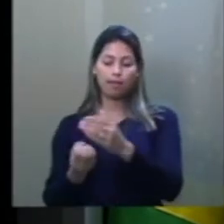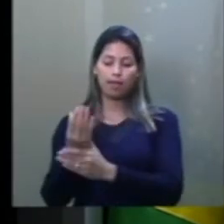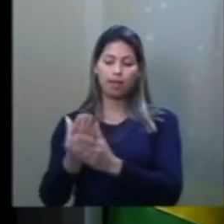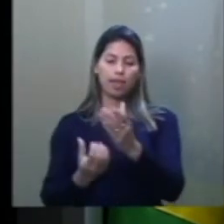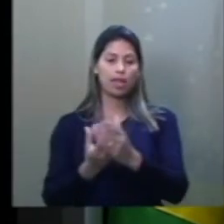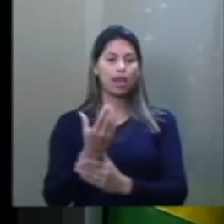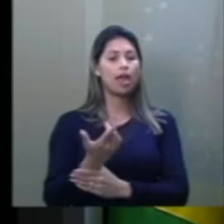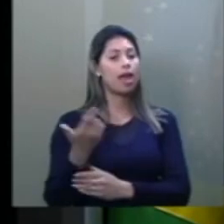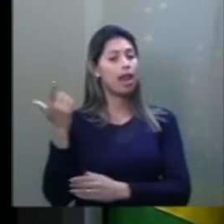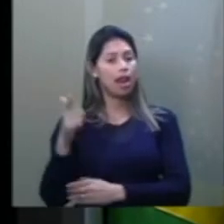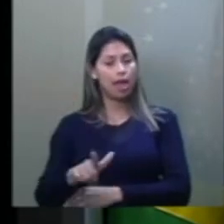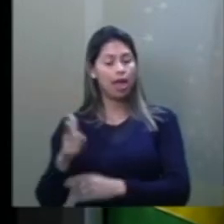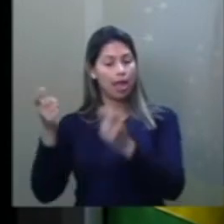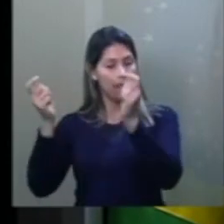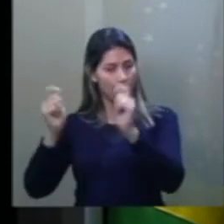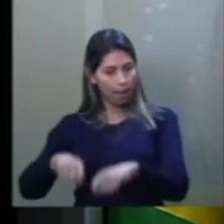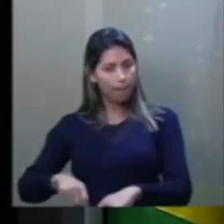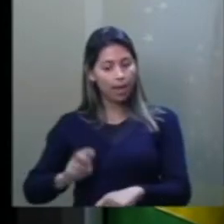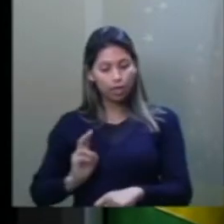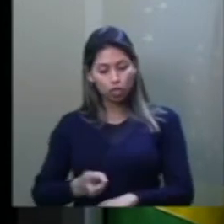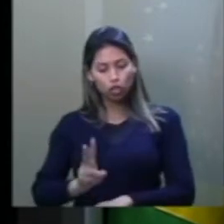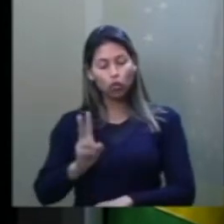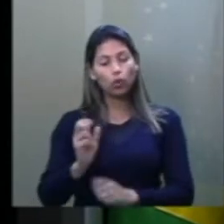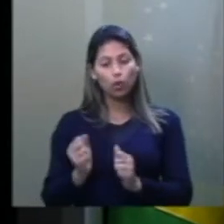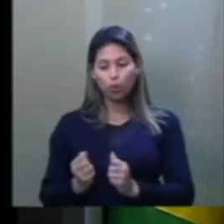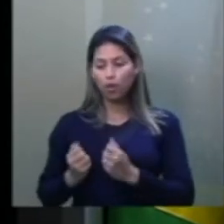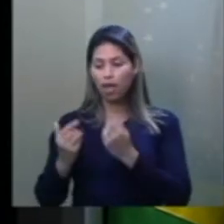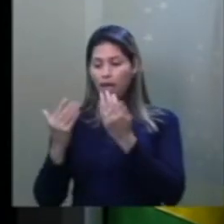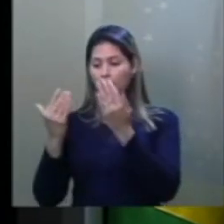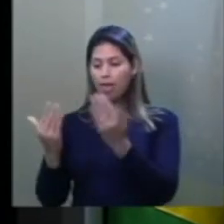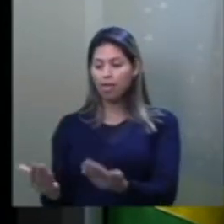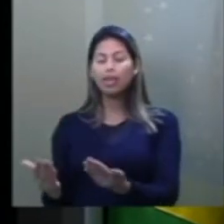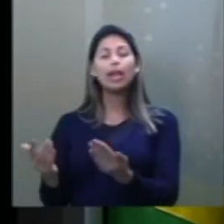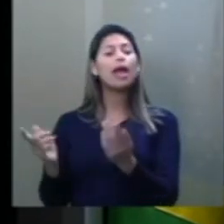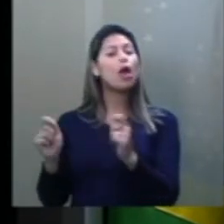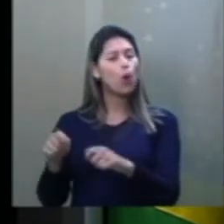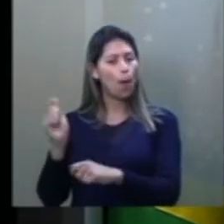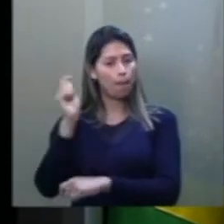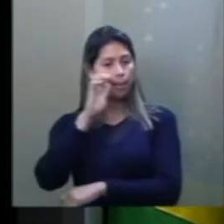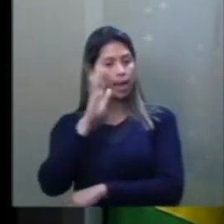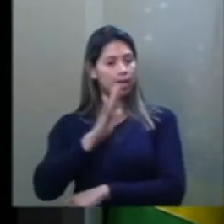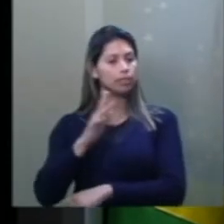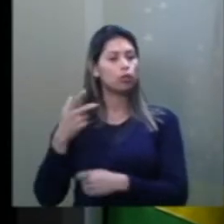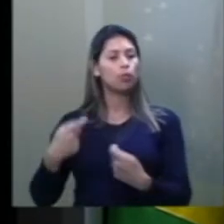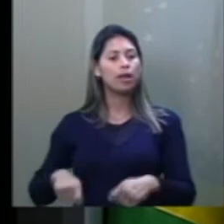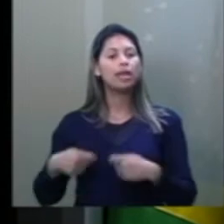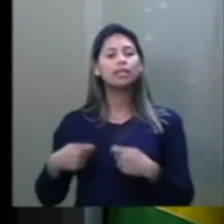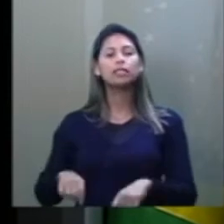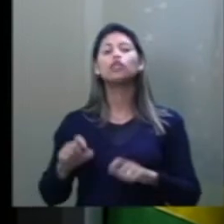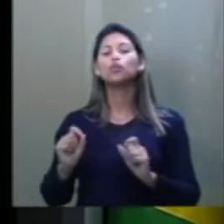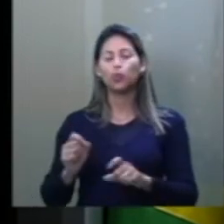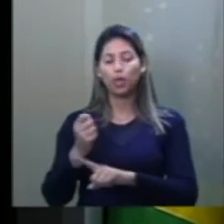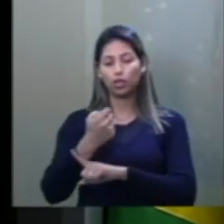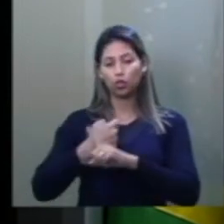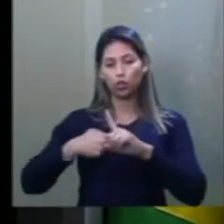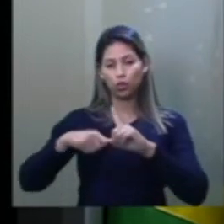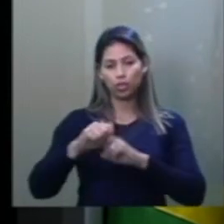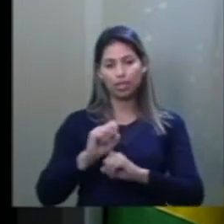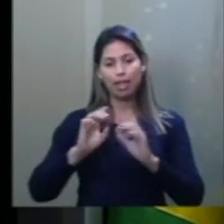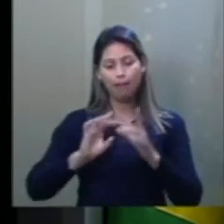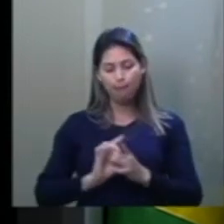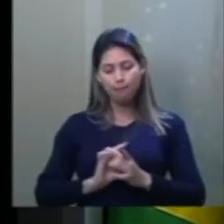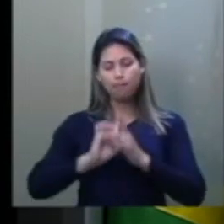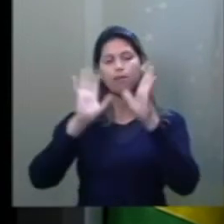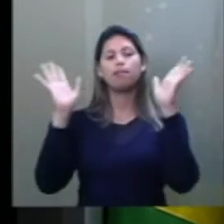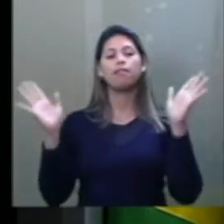polícia, capaz de continuar entregando os resultados que o Brasil necessita por uma sociedade livre de vez de